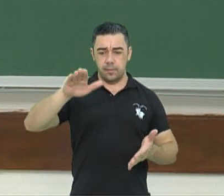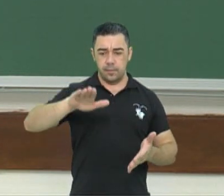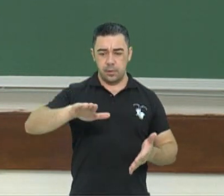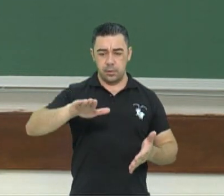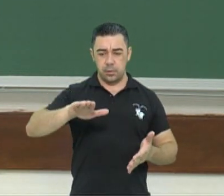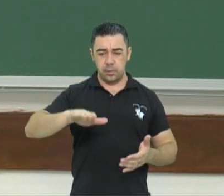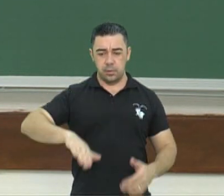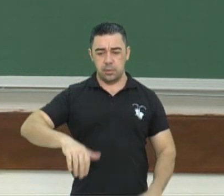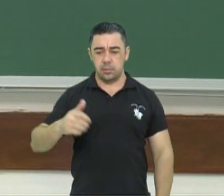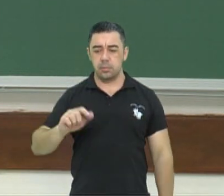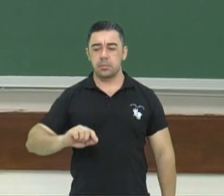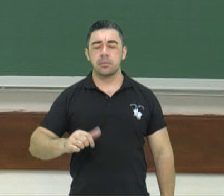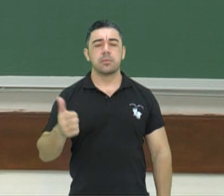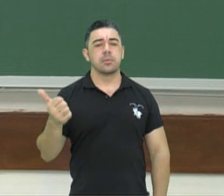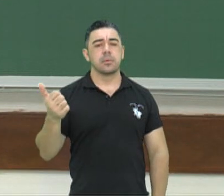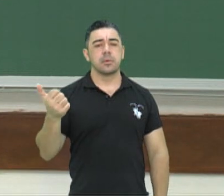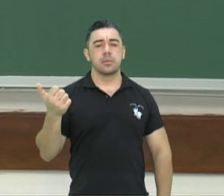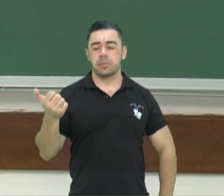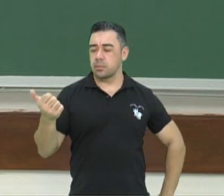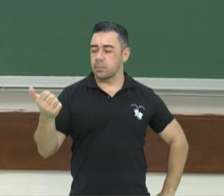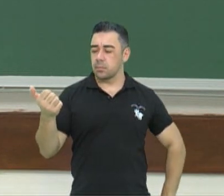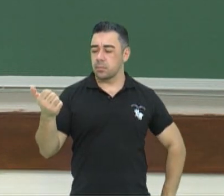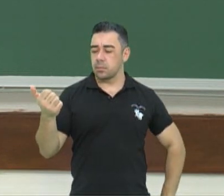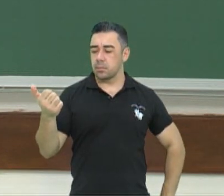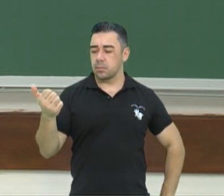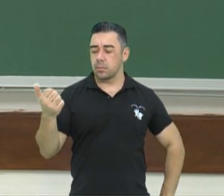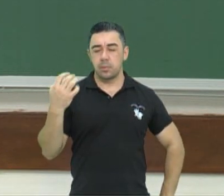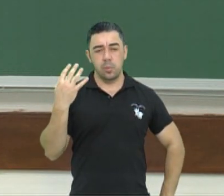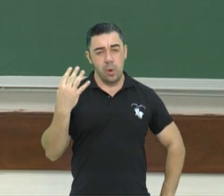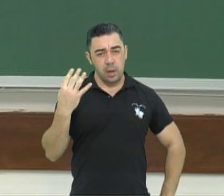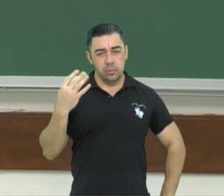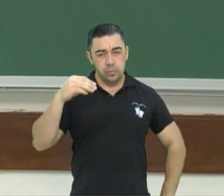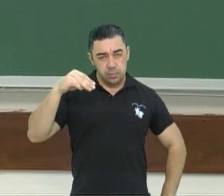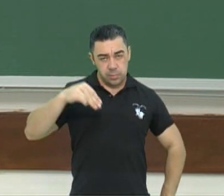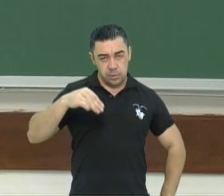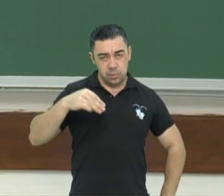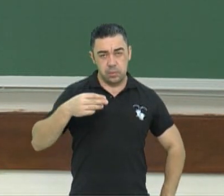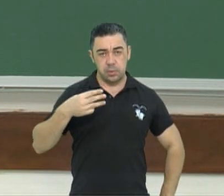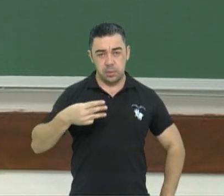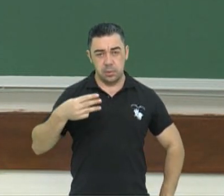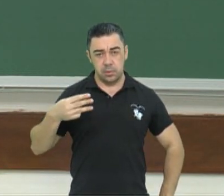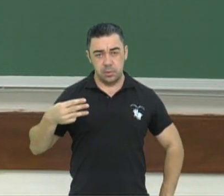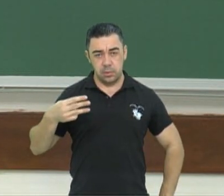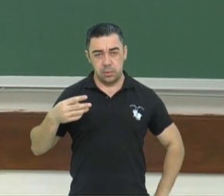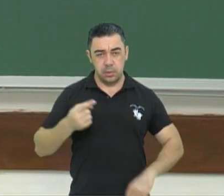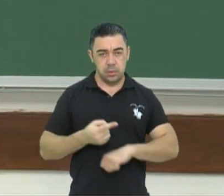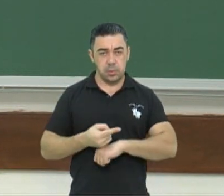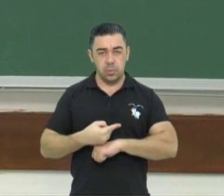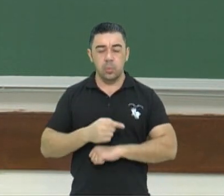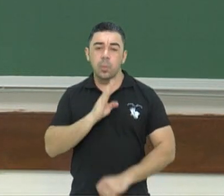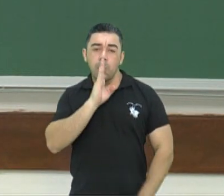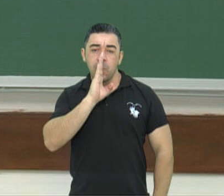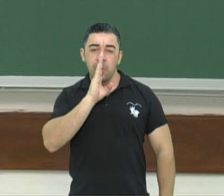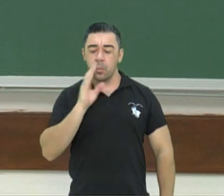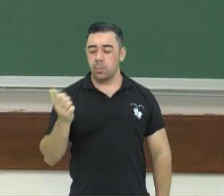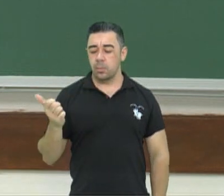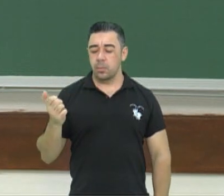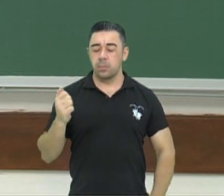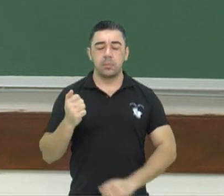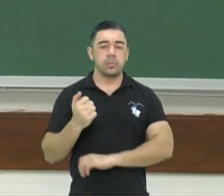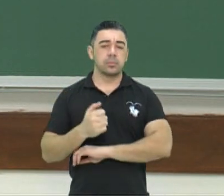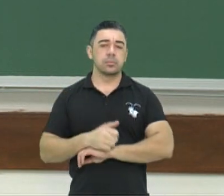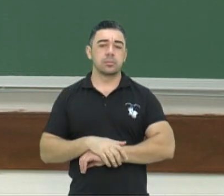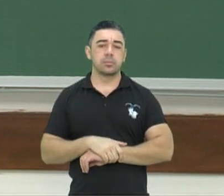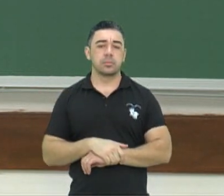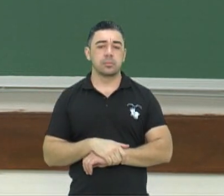um cronômetro e marca. E ele fica 4 minutos e 33 segundos em silêncio na frente desse piano. E só